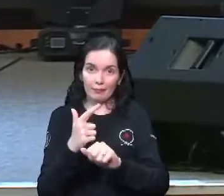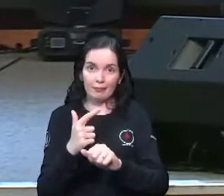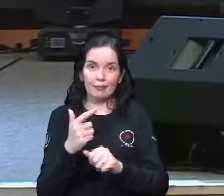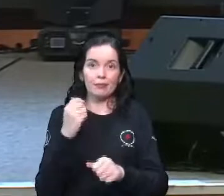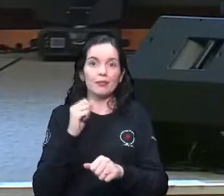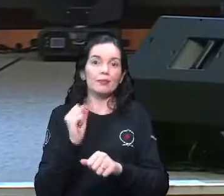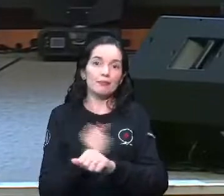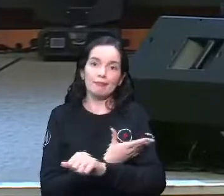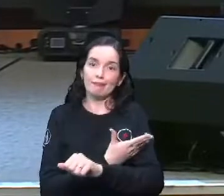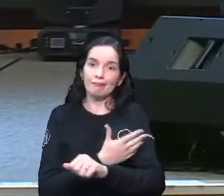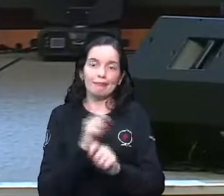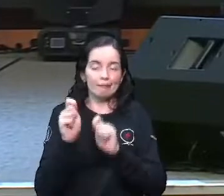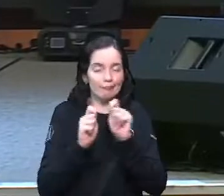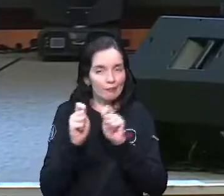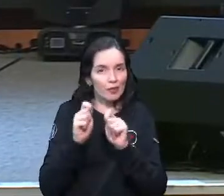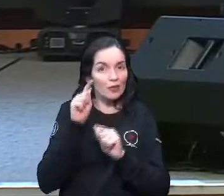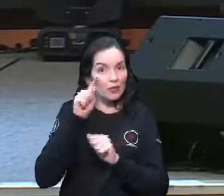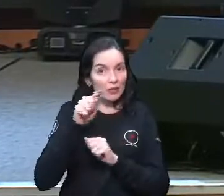Agora deixa eu te falar,